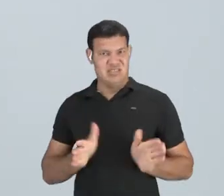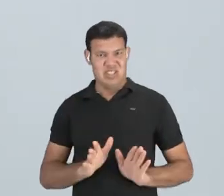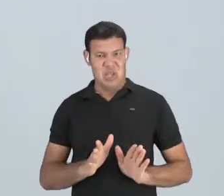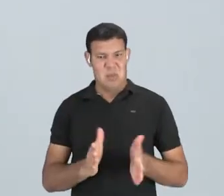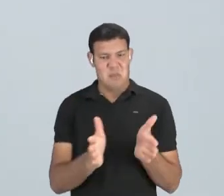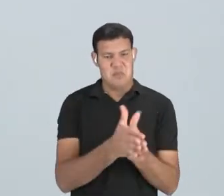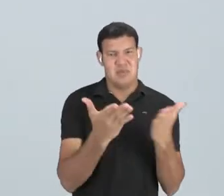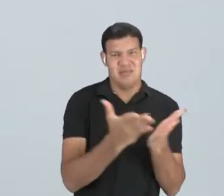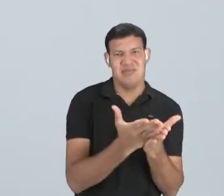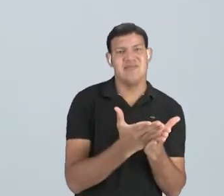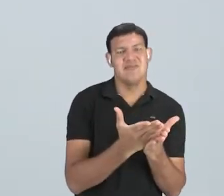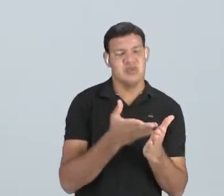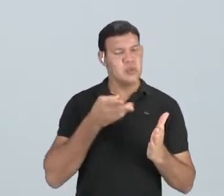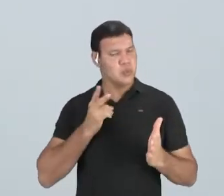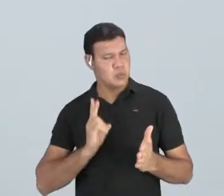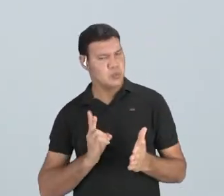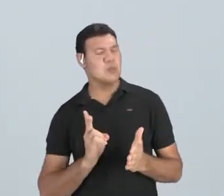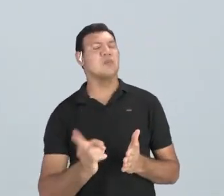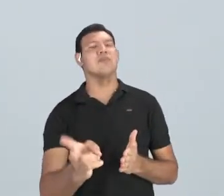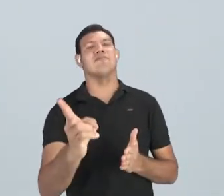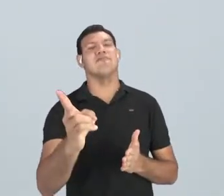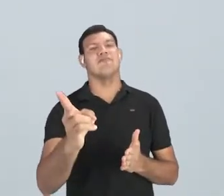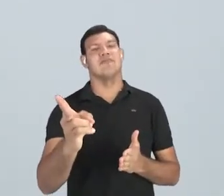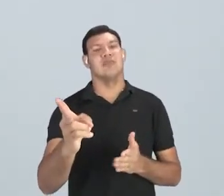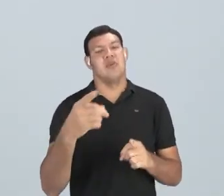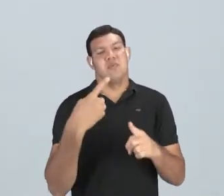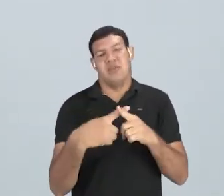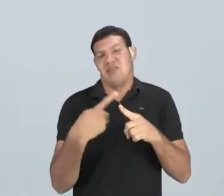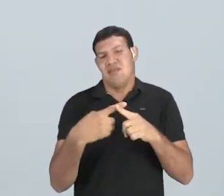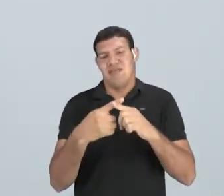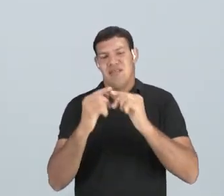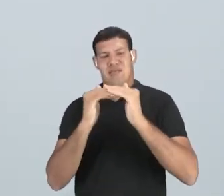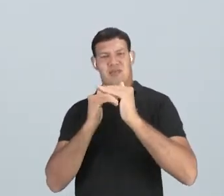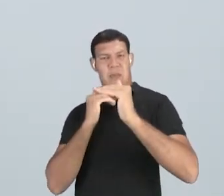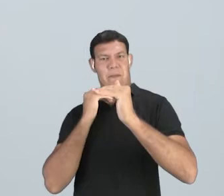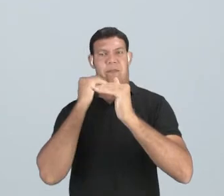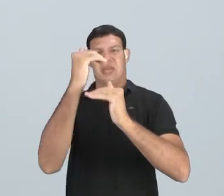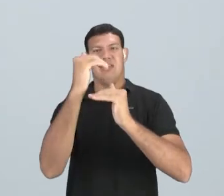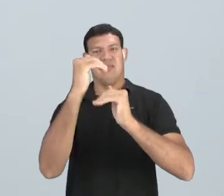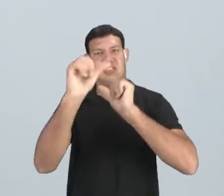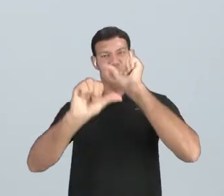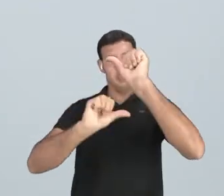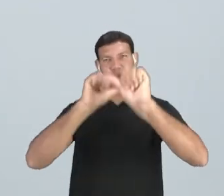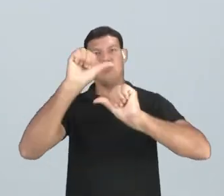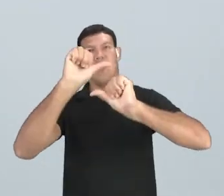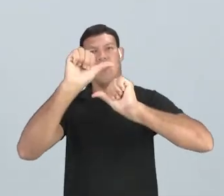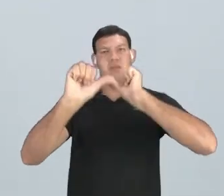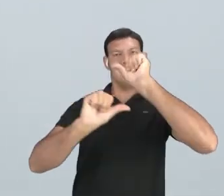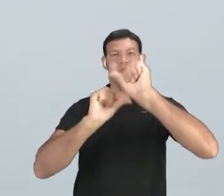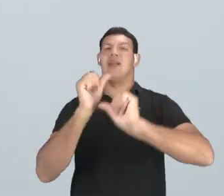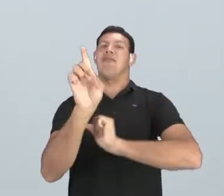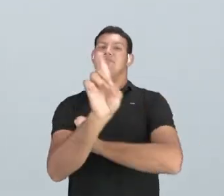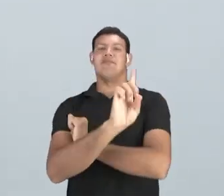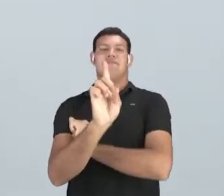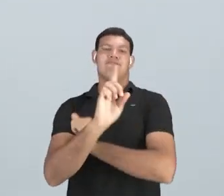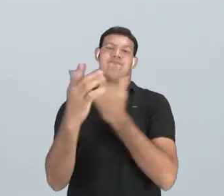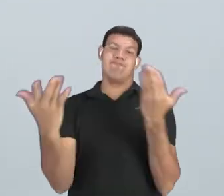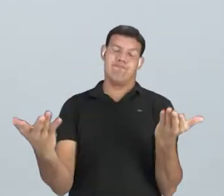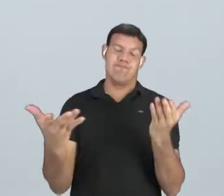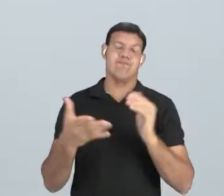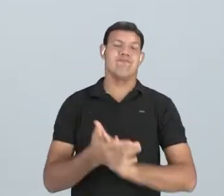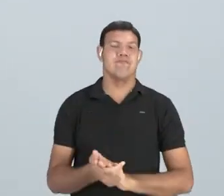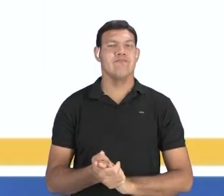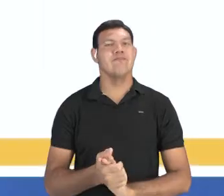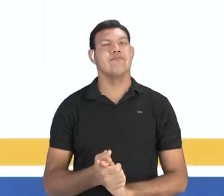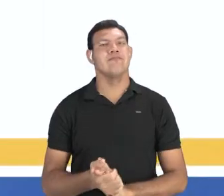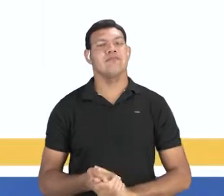morrer pobre não passava né digamos não mudar de classe social né não mudava de condições econômicas